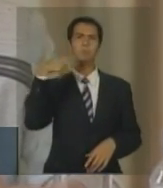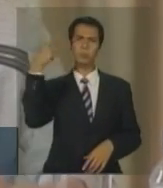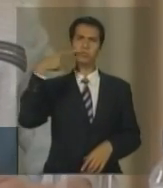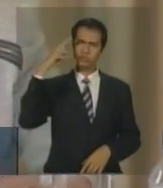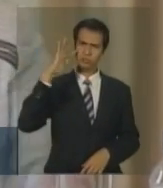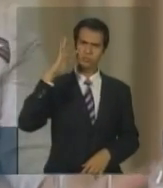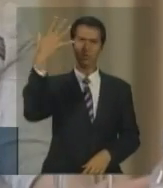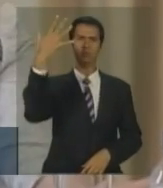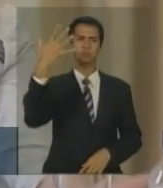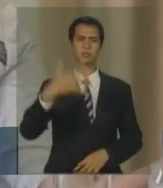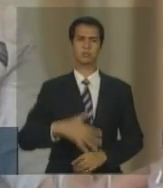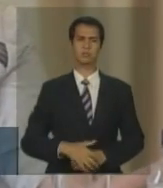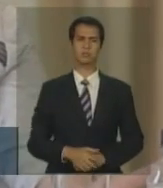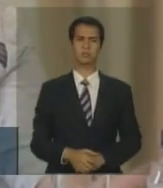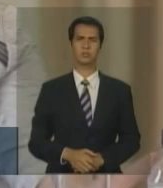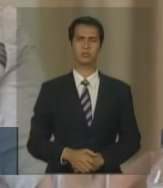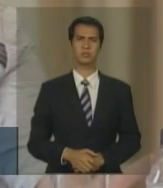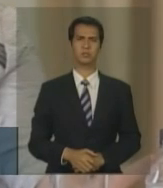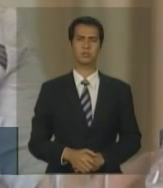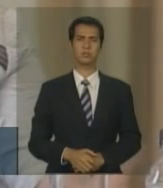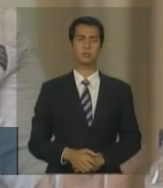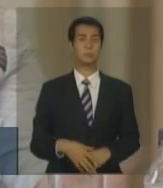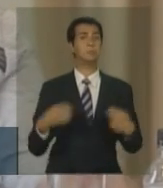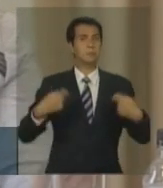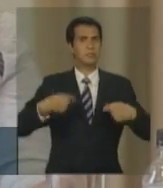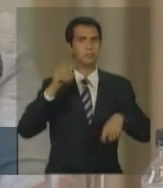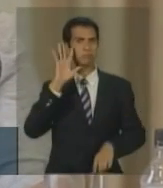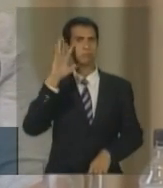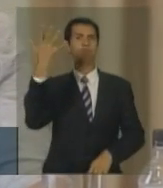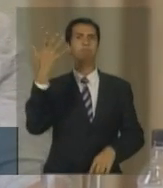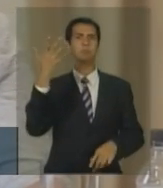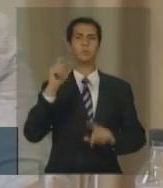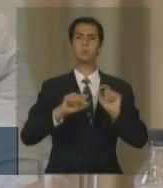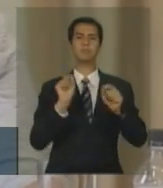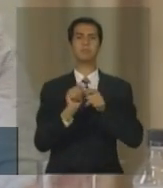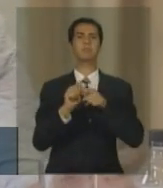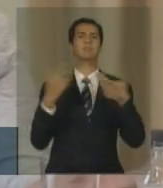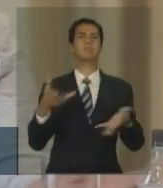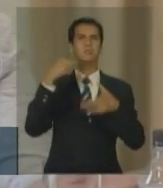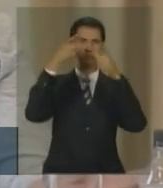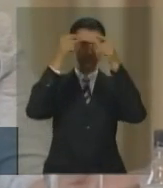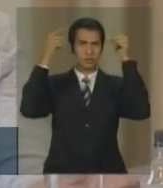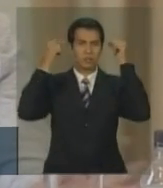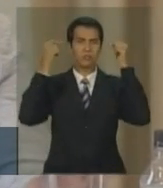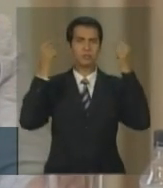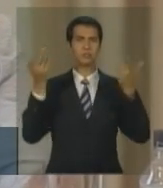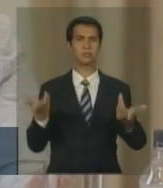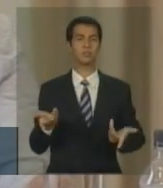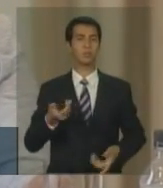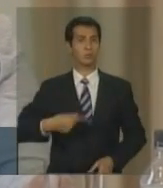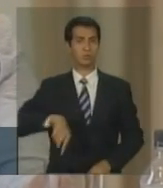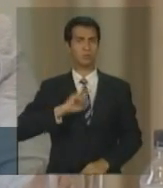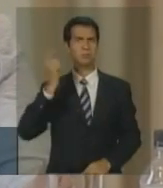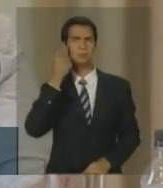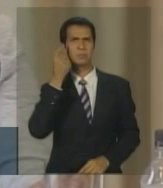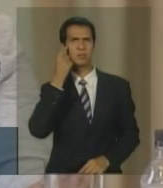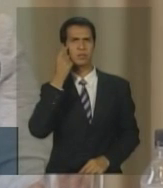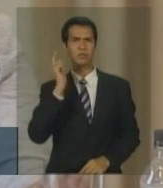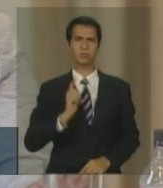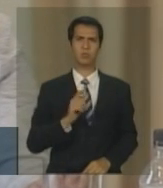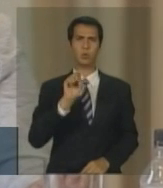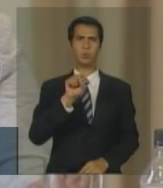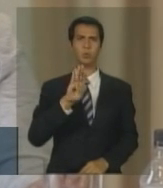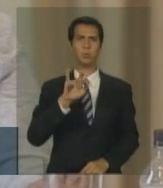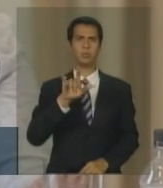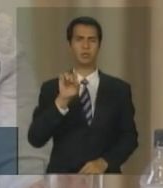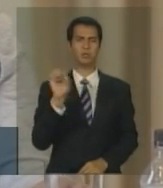política. Há que decidir o que se faz em relação à Grécia. Ninguém aqui acredita que um pacote de 8